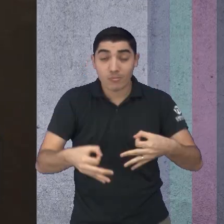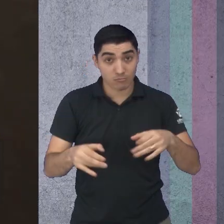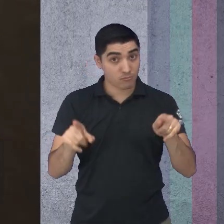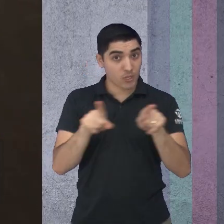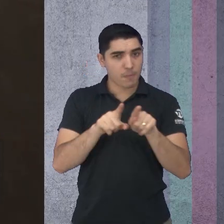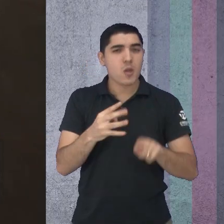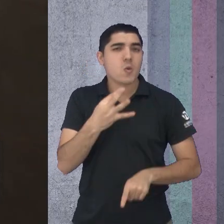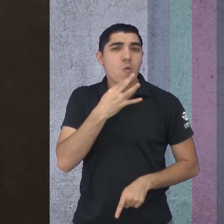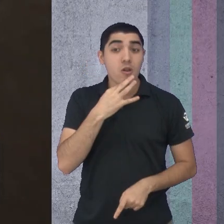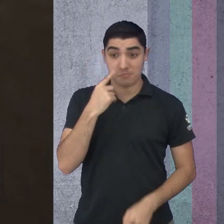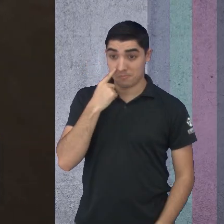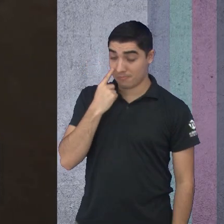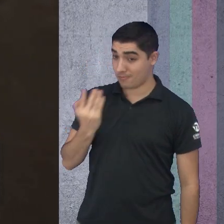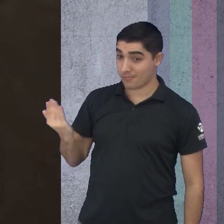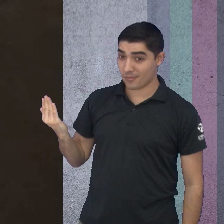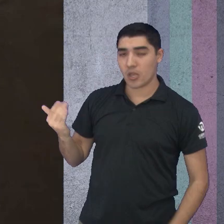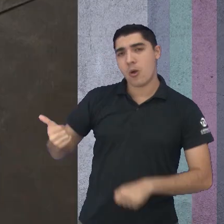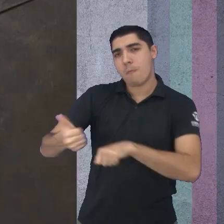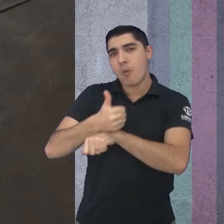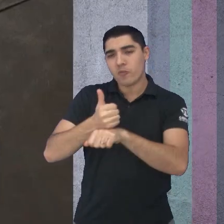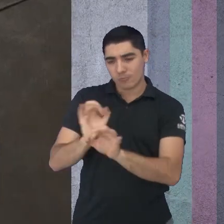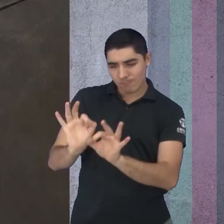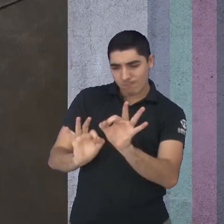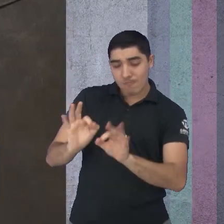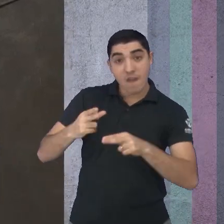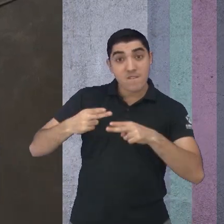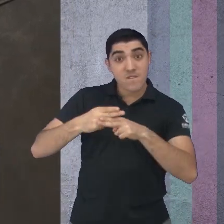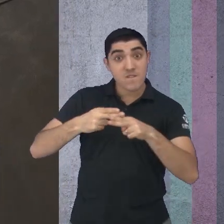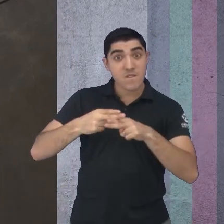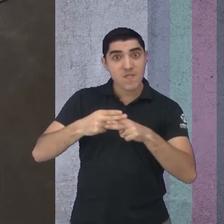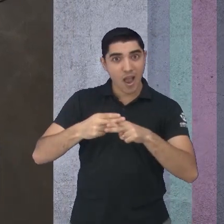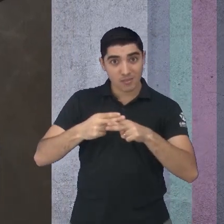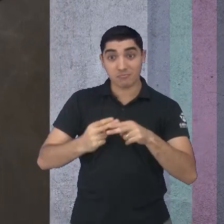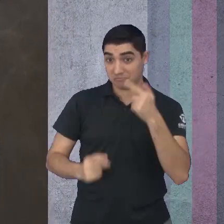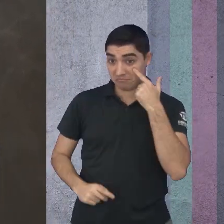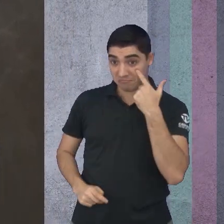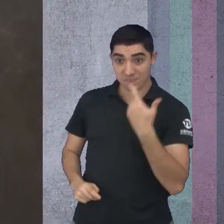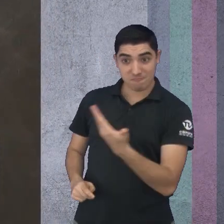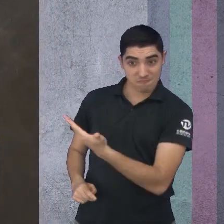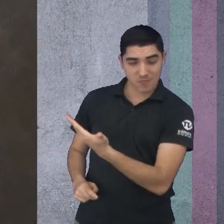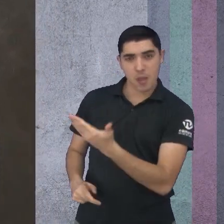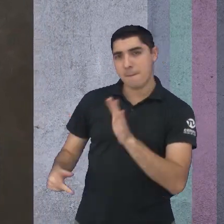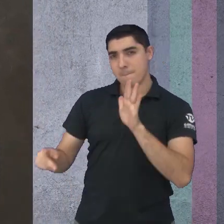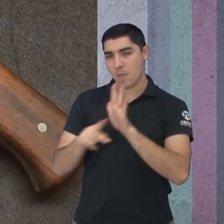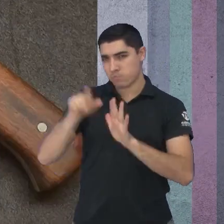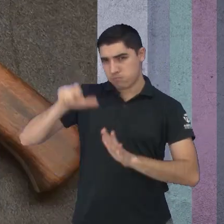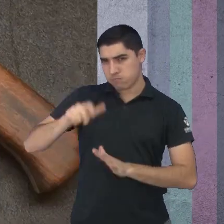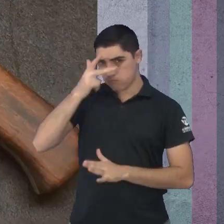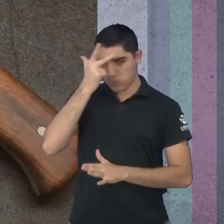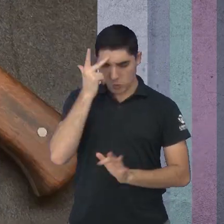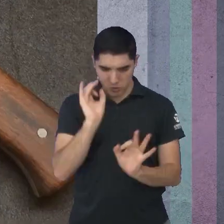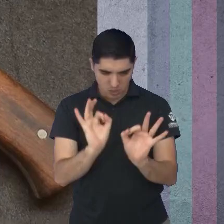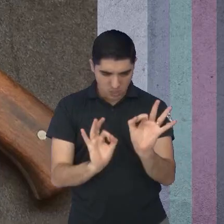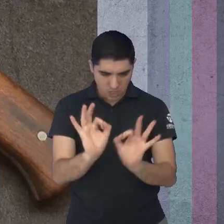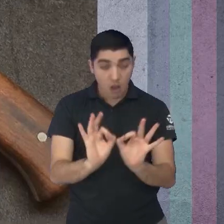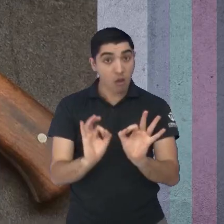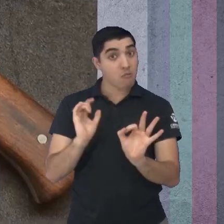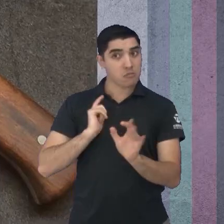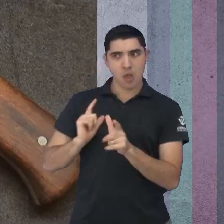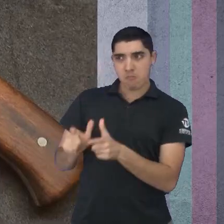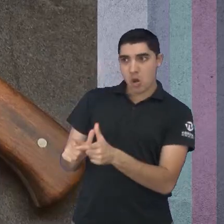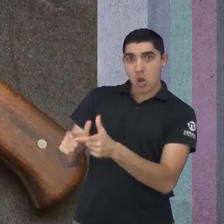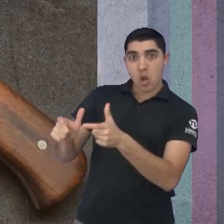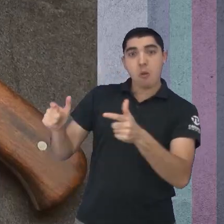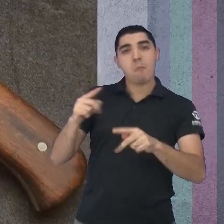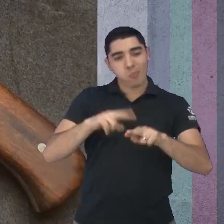vai conhecer a profissão de cuteleiro, um mercado de fabricação de facas artesanais que cresce conforme avança o mercado